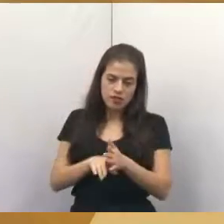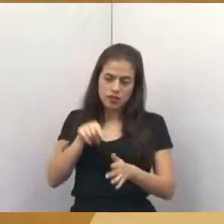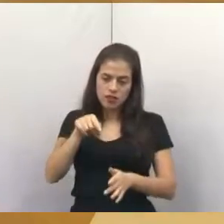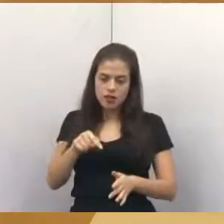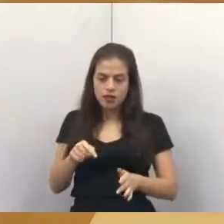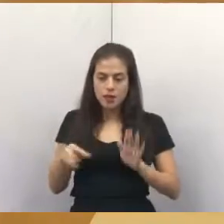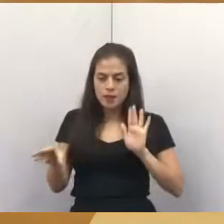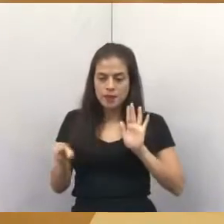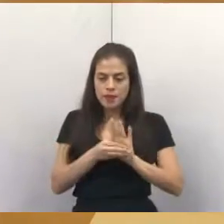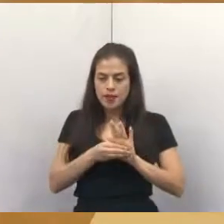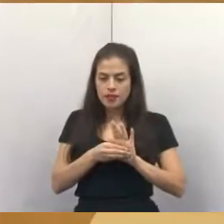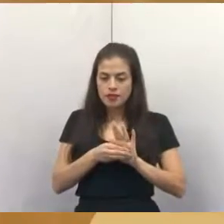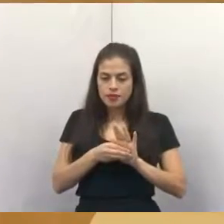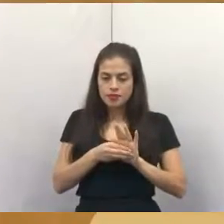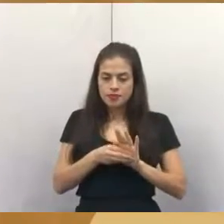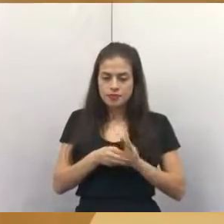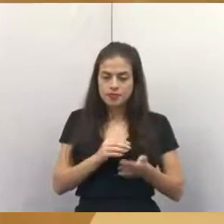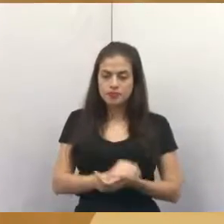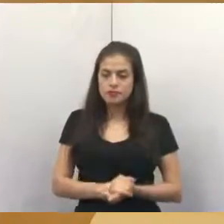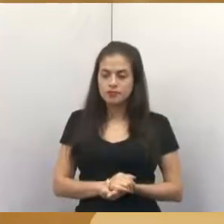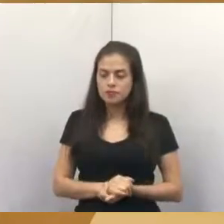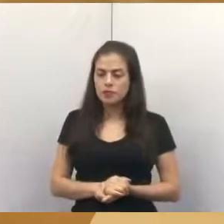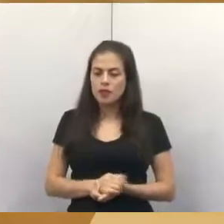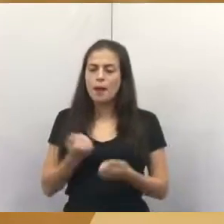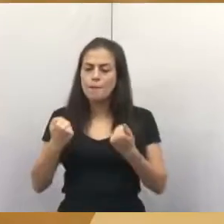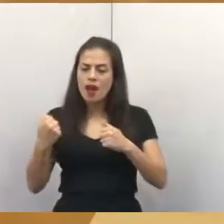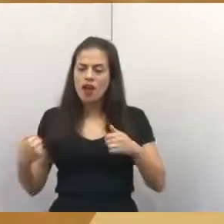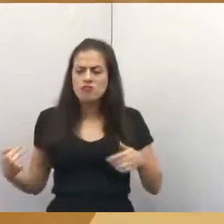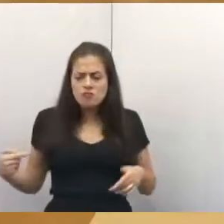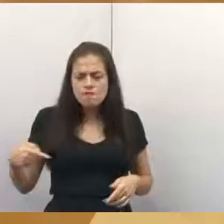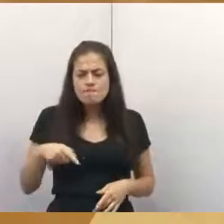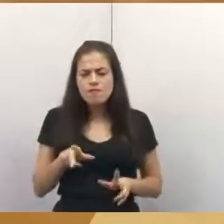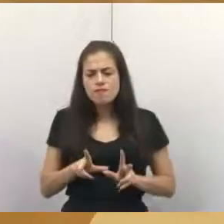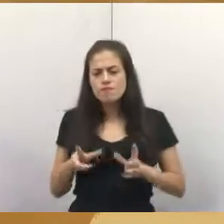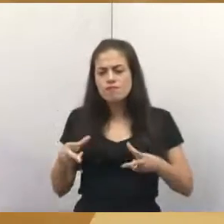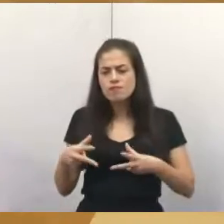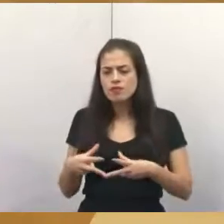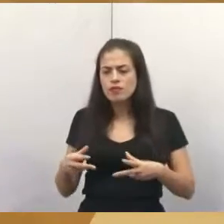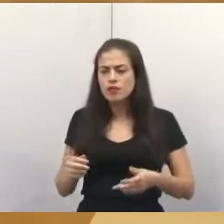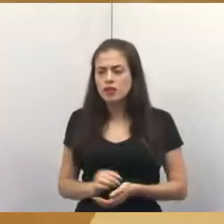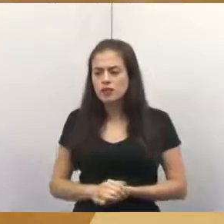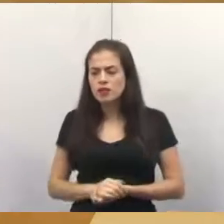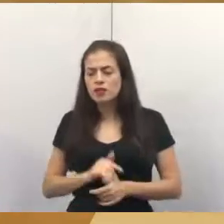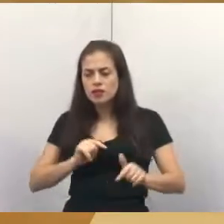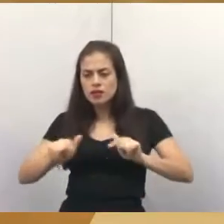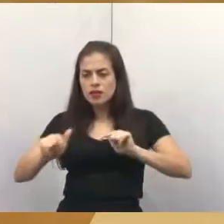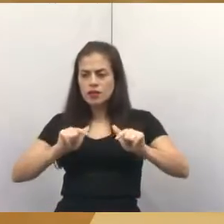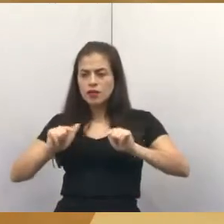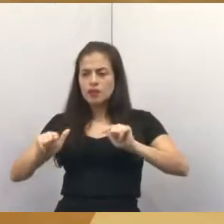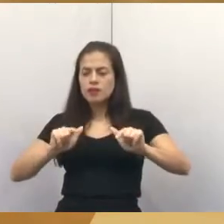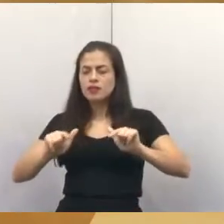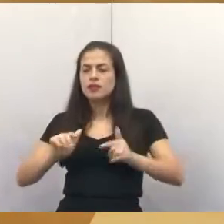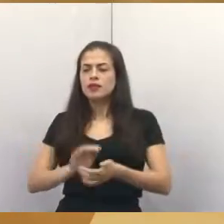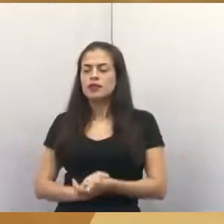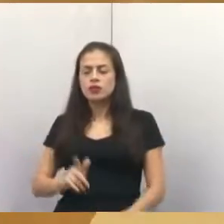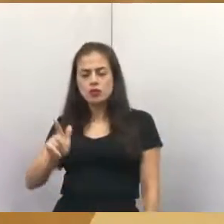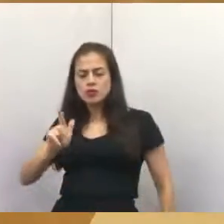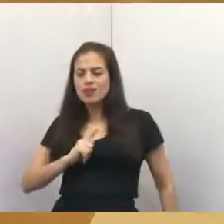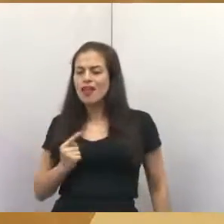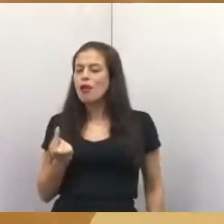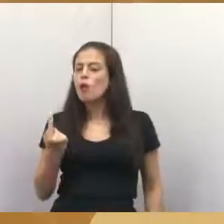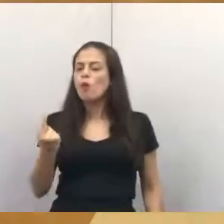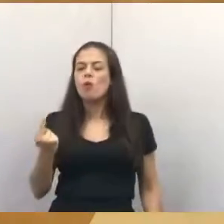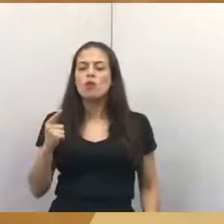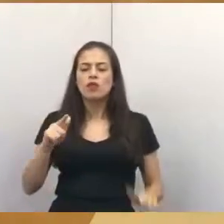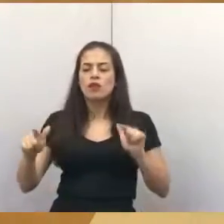Esteja todo dia nessa casa trabalhando, esteja todo dia vendo e esteja um emprego só, que é ser vereador da cidade de Jacareí, para você